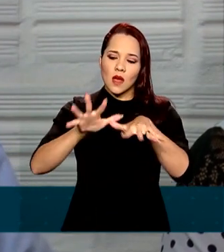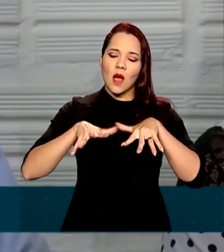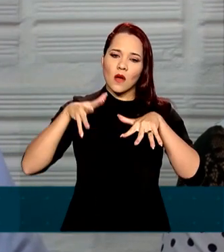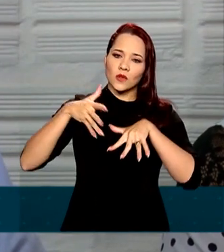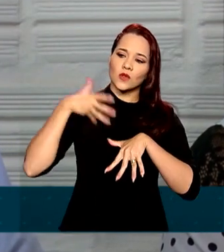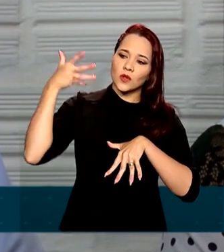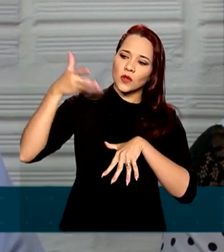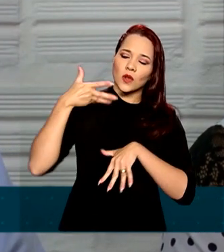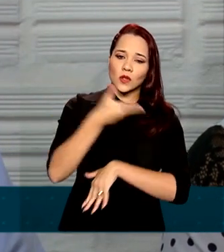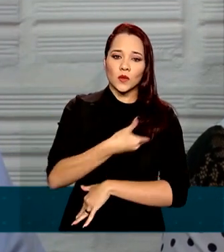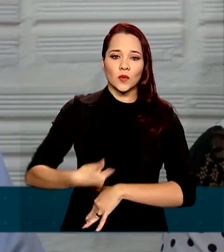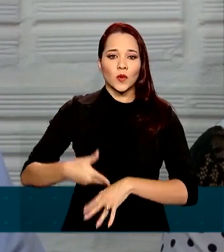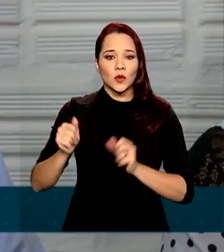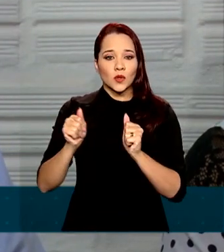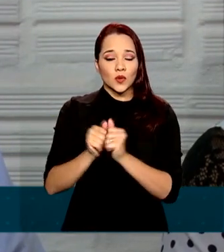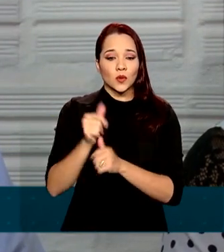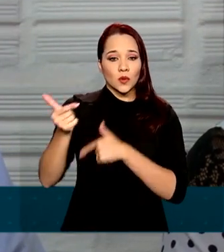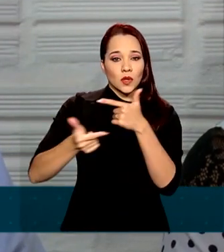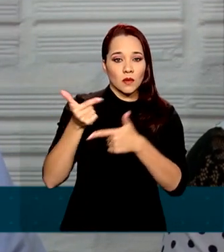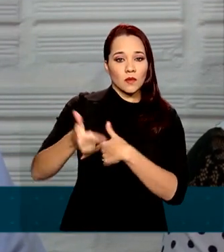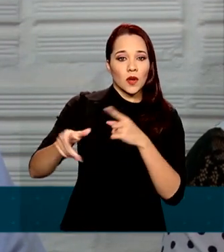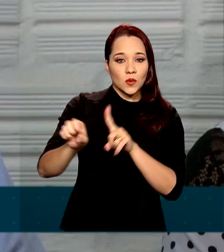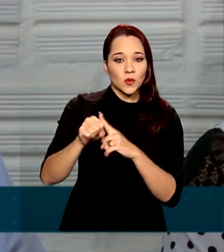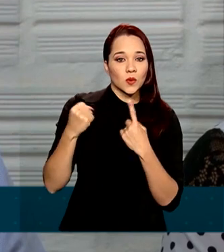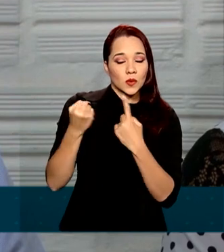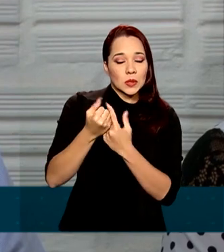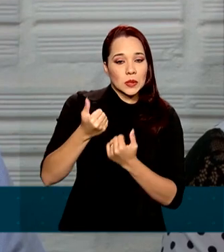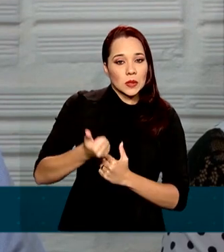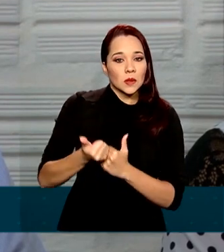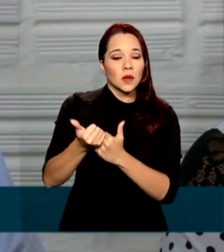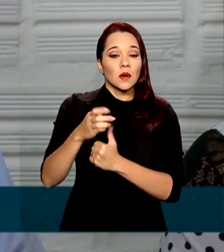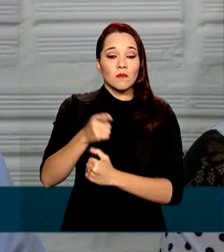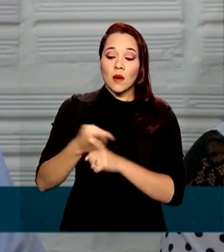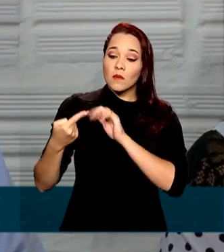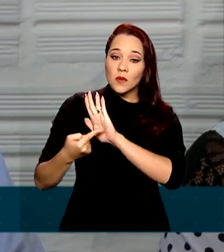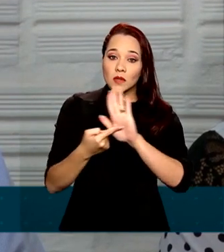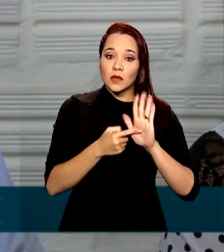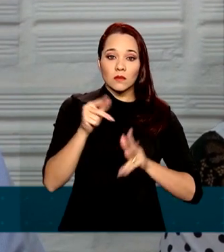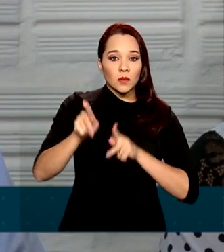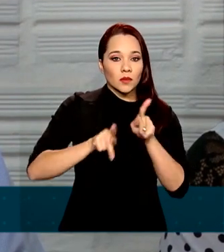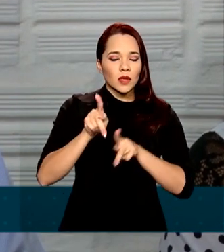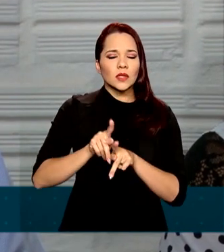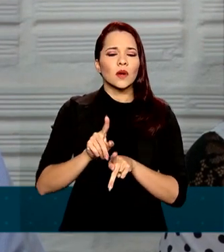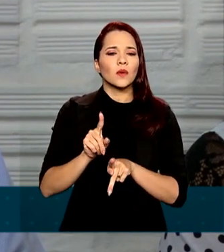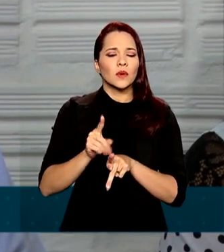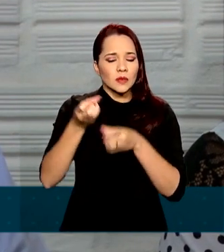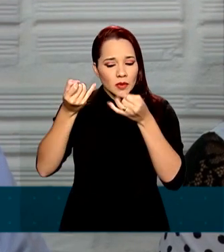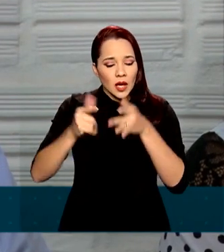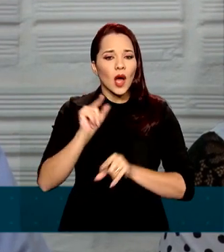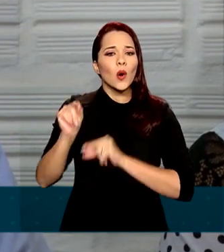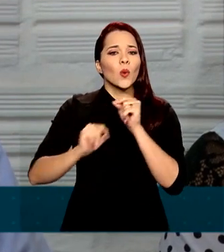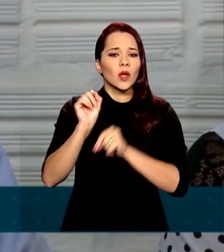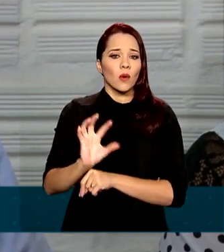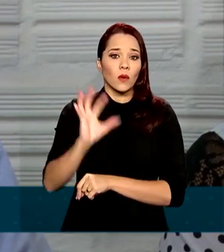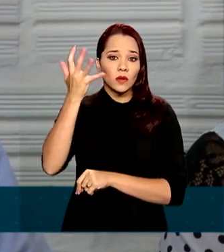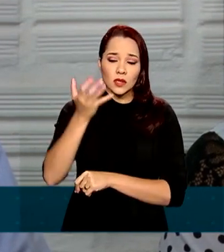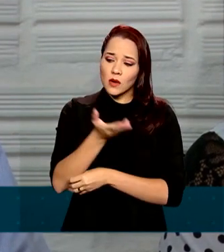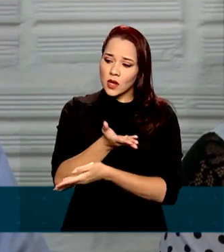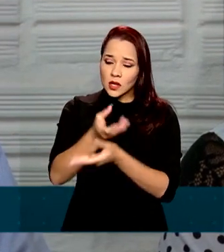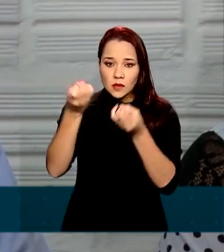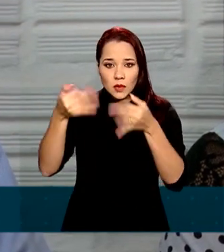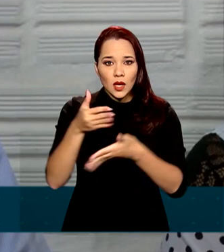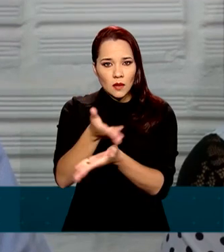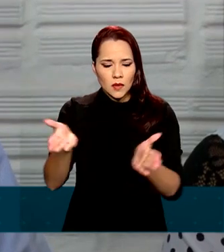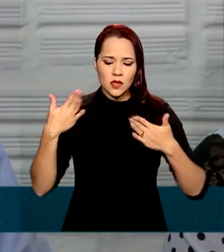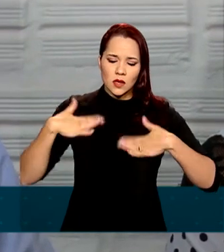o nosso serviço social para demonstrar à população exatamente o que aconteceu e dar tranquilidade para que as